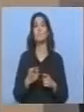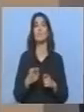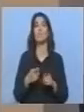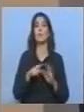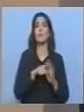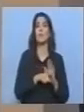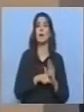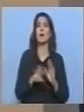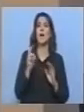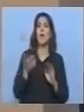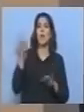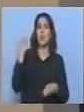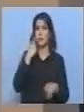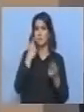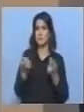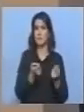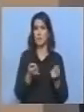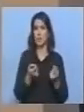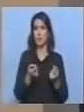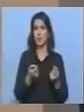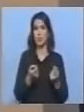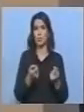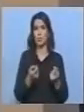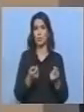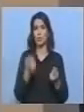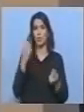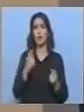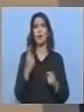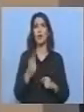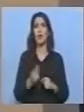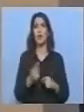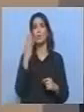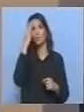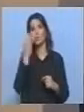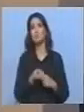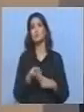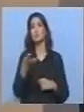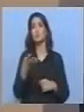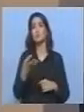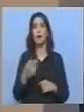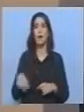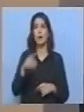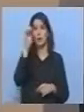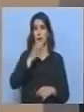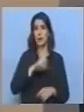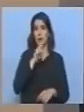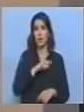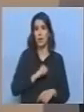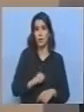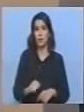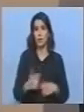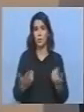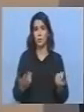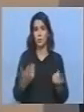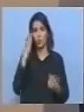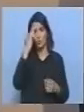que é muito parecida, que é a definição de números clausos. Eu acho que ninguém tem condições para se opor à existência de